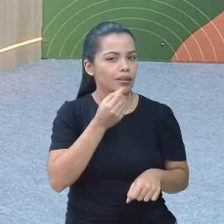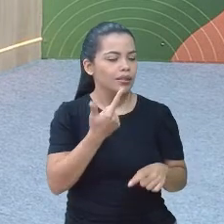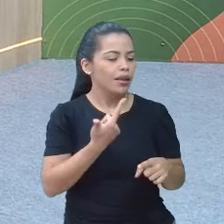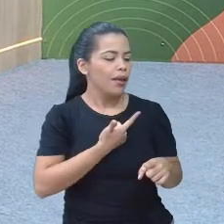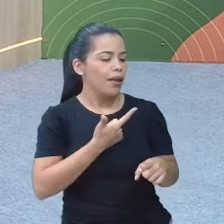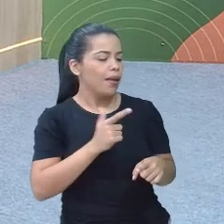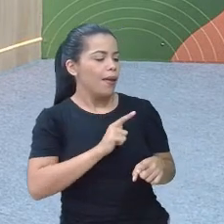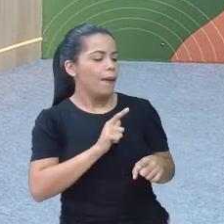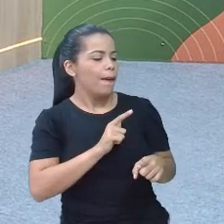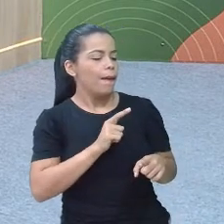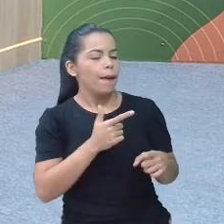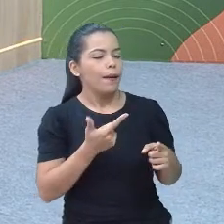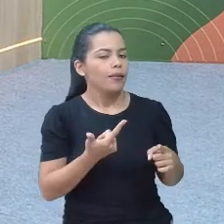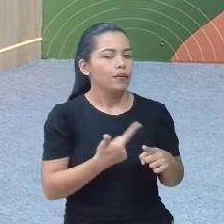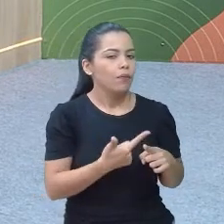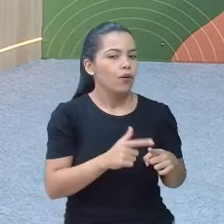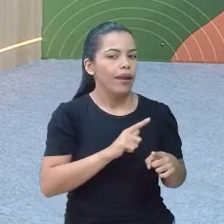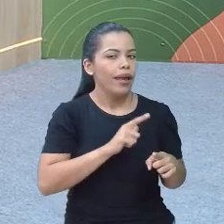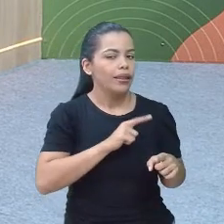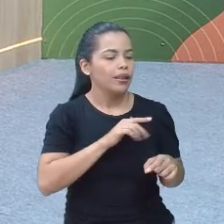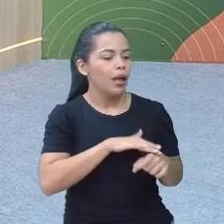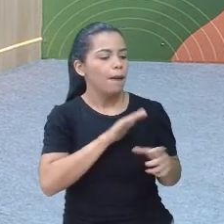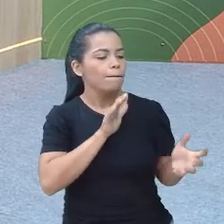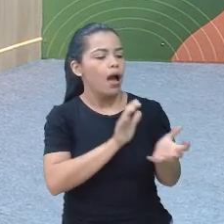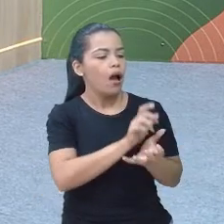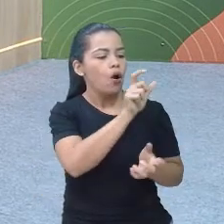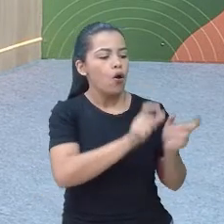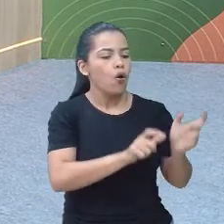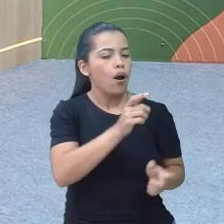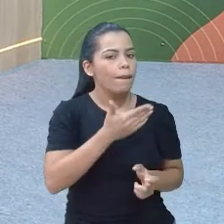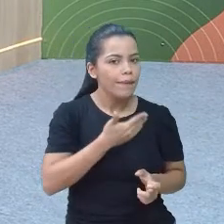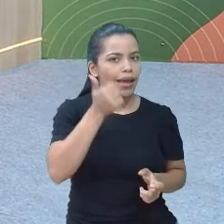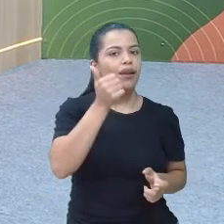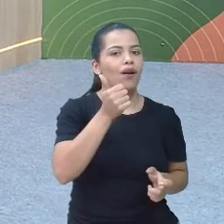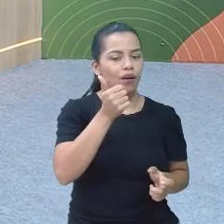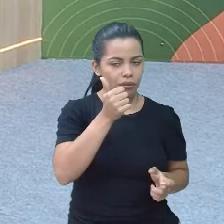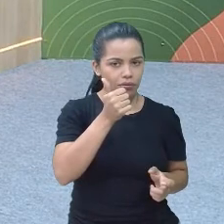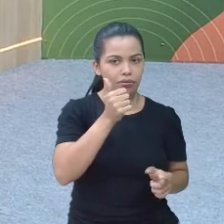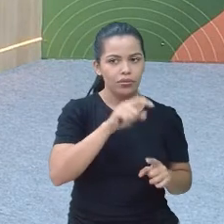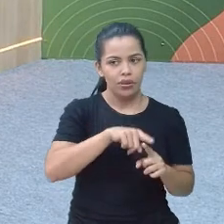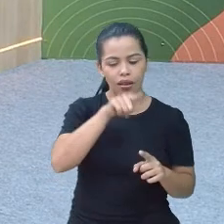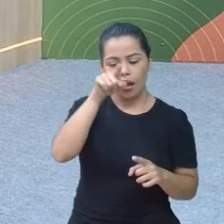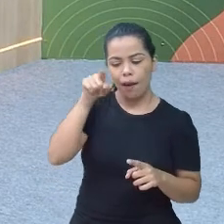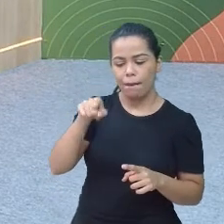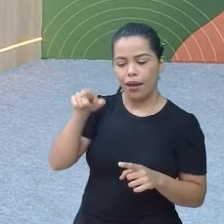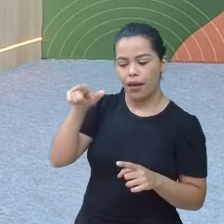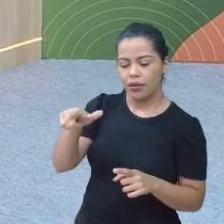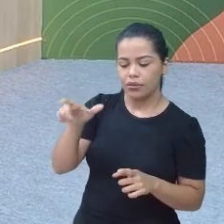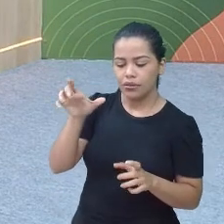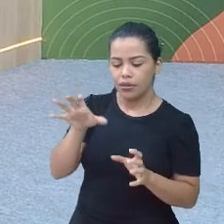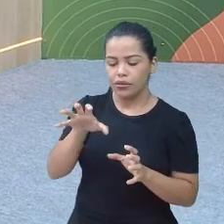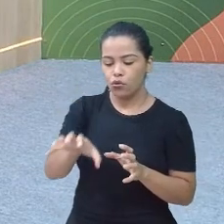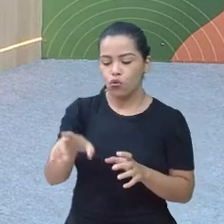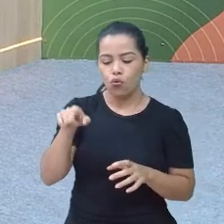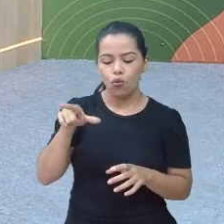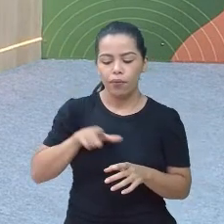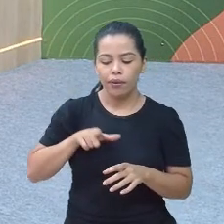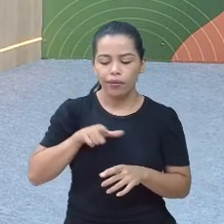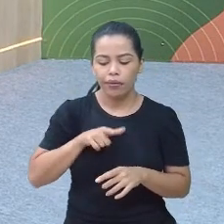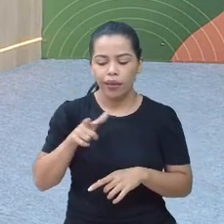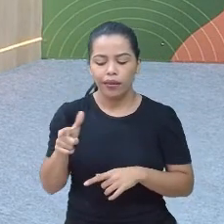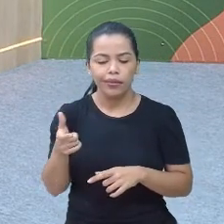pode ser que esse time de preto, ele tenha mais chance porque ele está jogando na sua quadra. Então, geralmente, quando ele joga na sua quadra, ele se